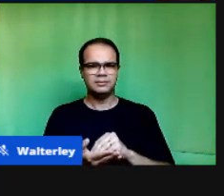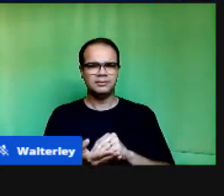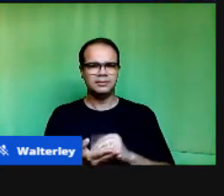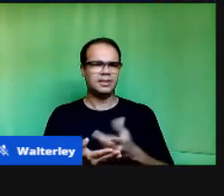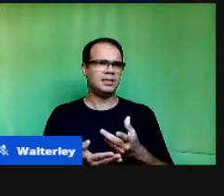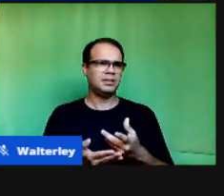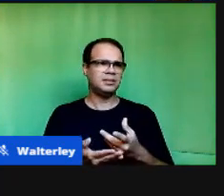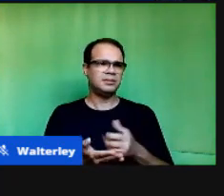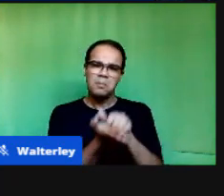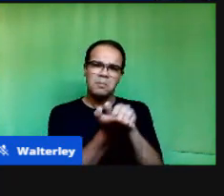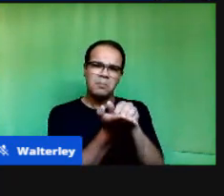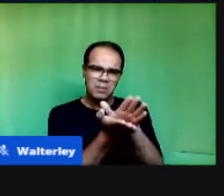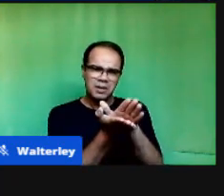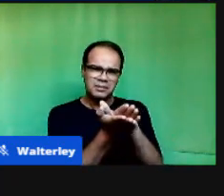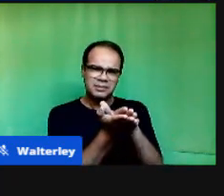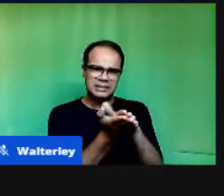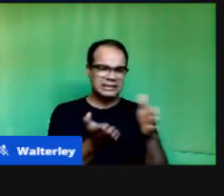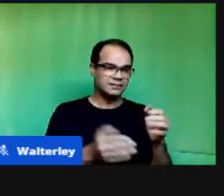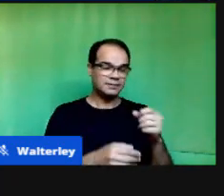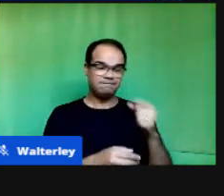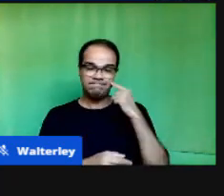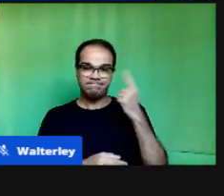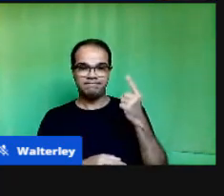desemprego, pobreza,